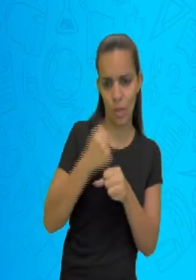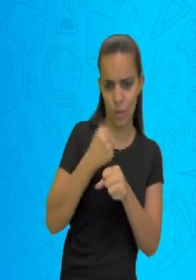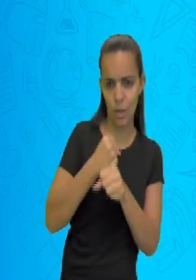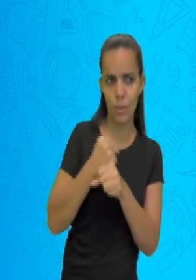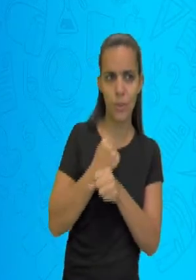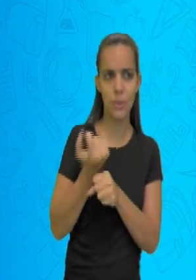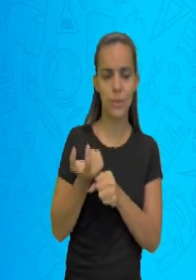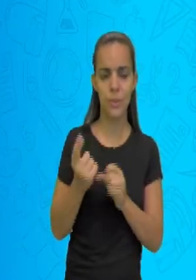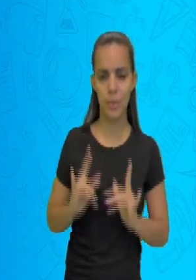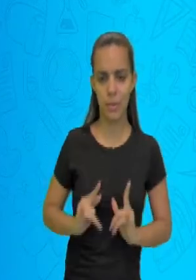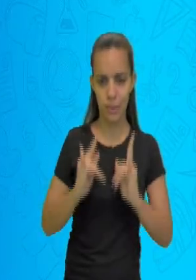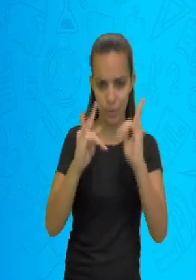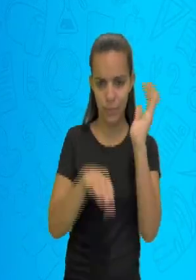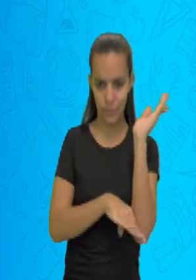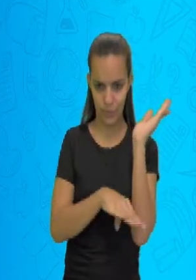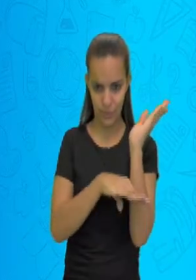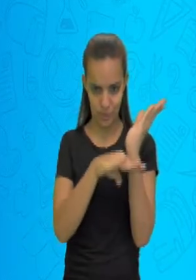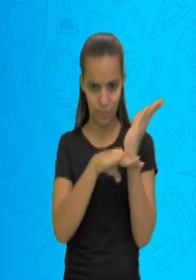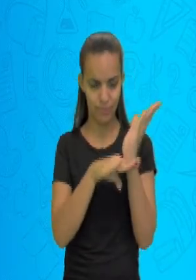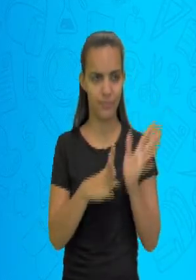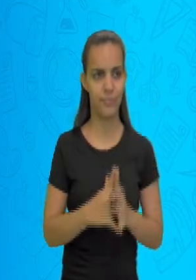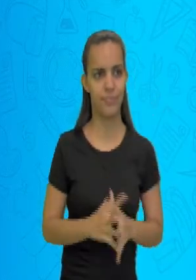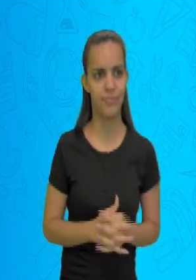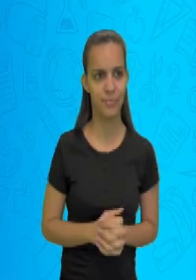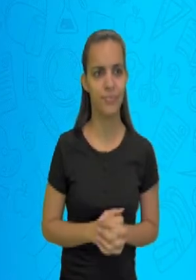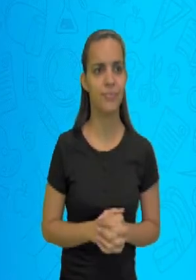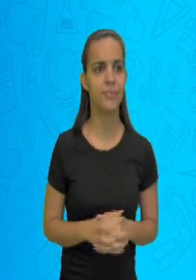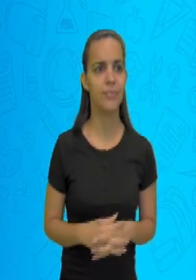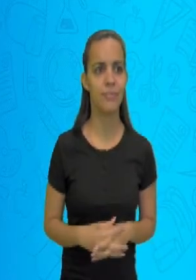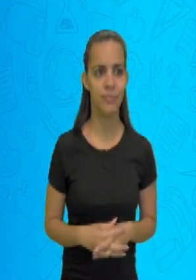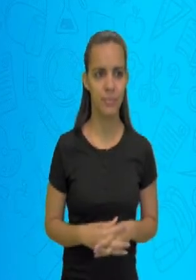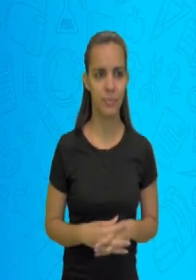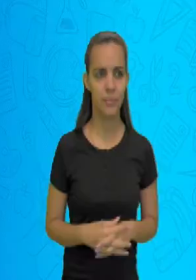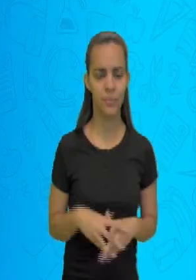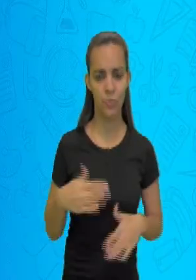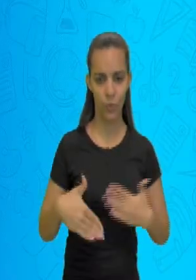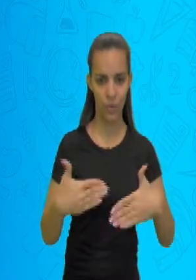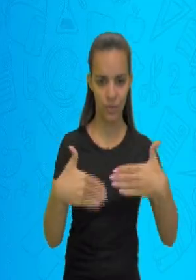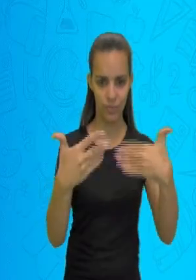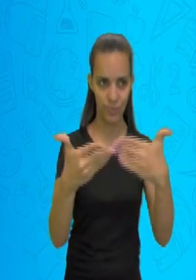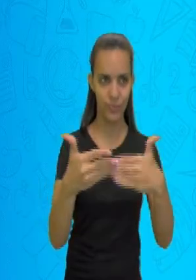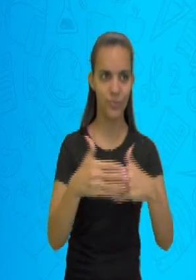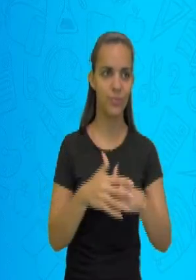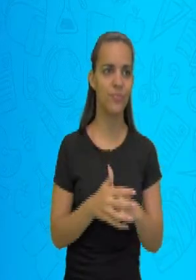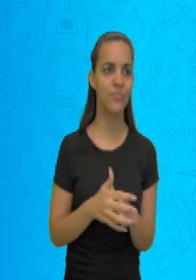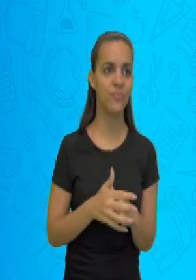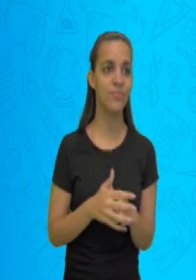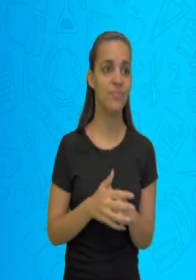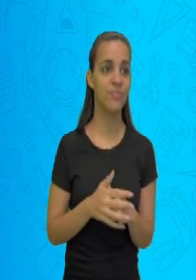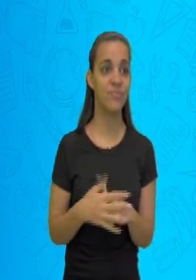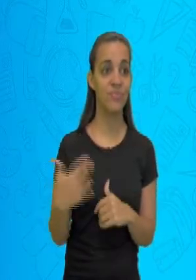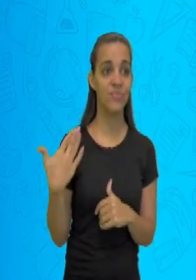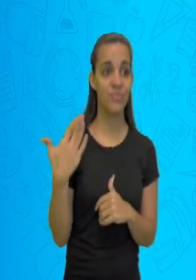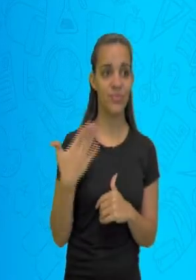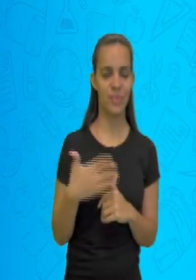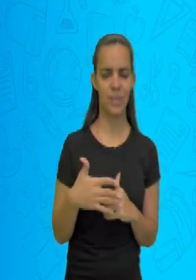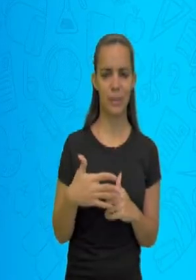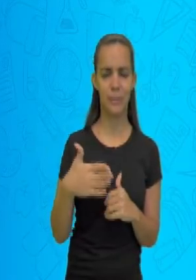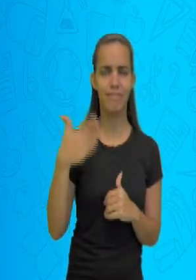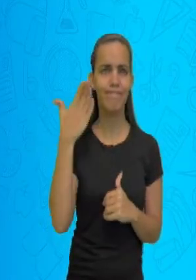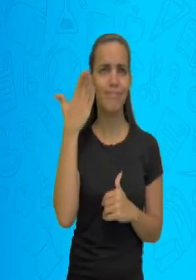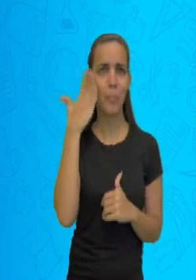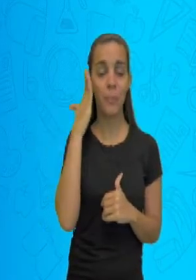os prédios, os edifícios. E com a evolução também, a gente começou a ter prédios